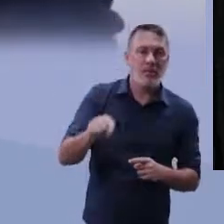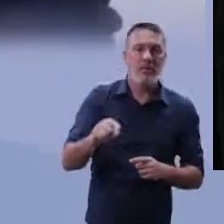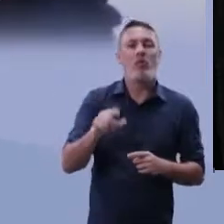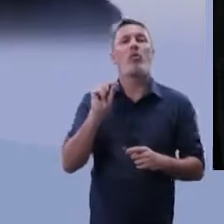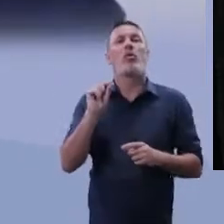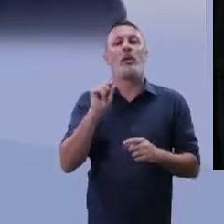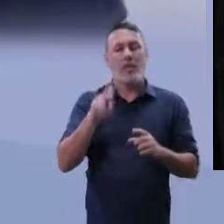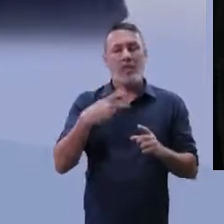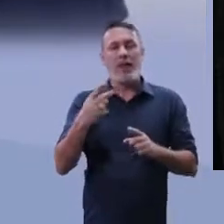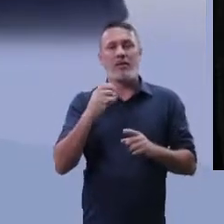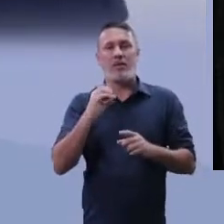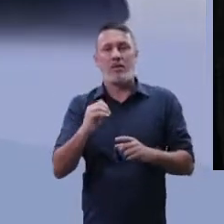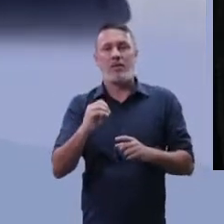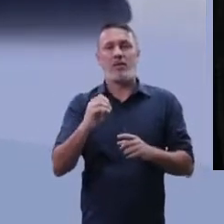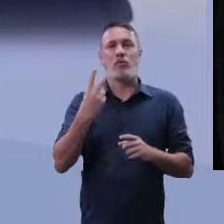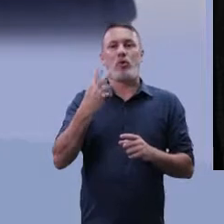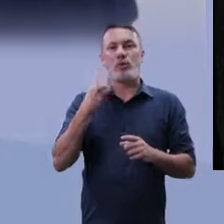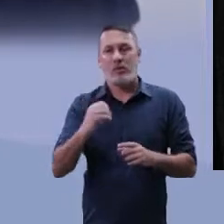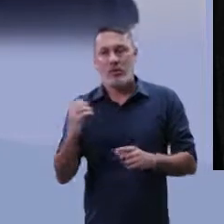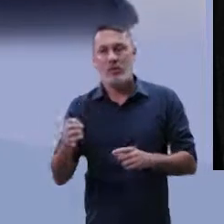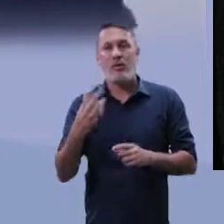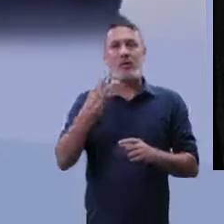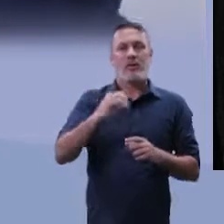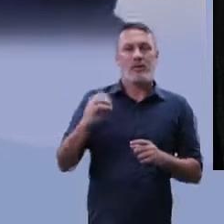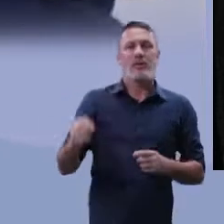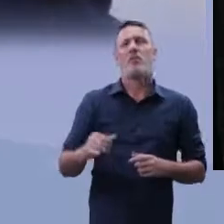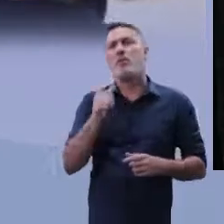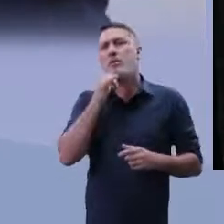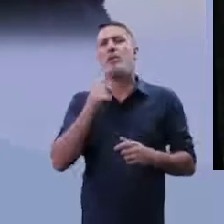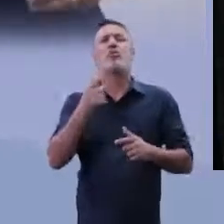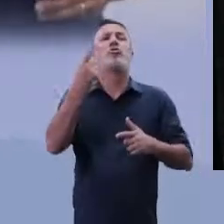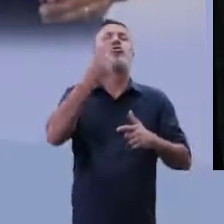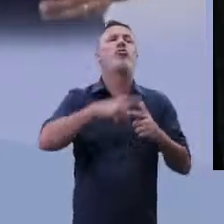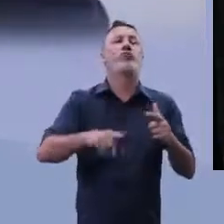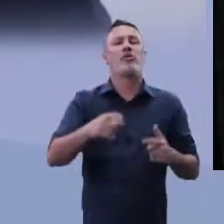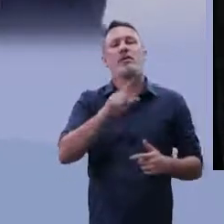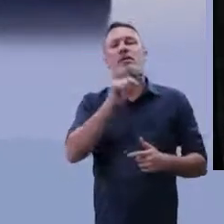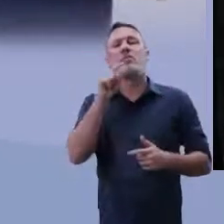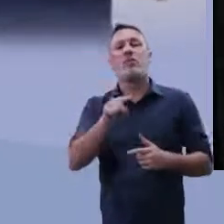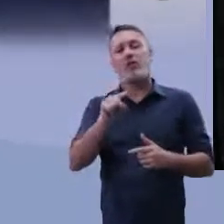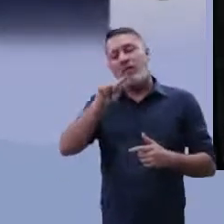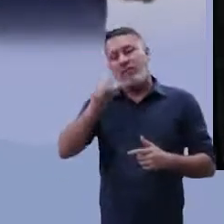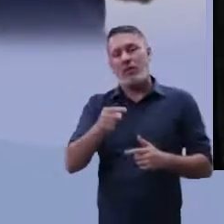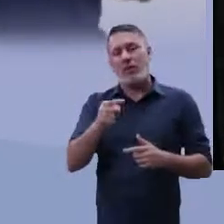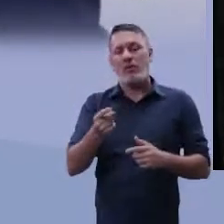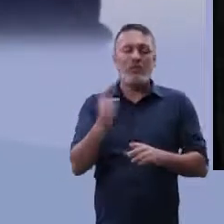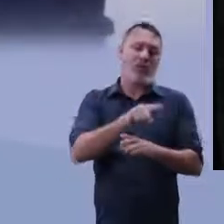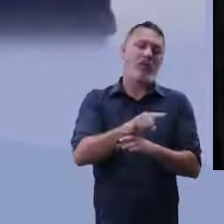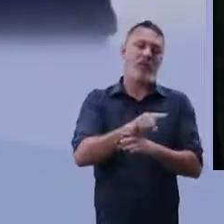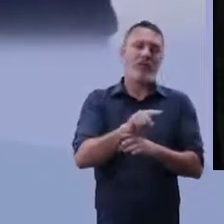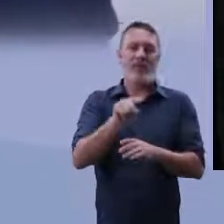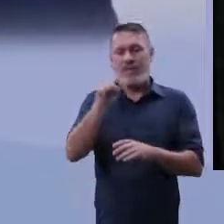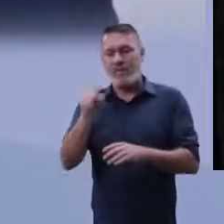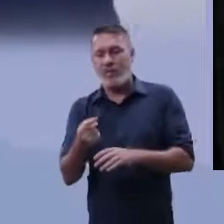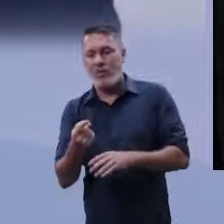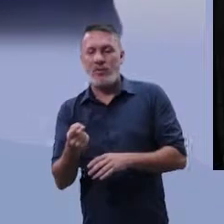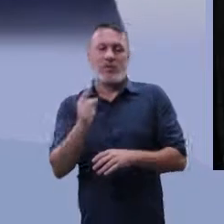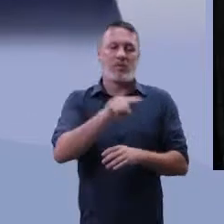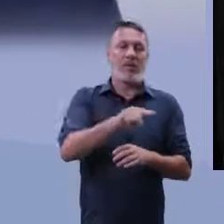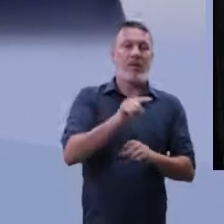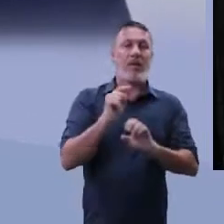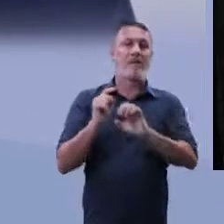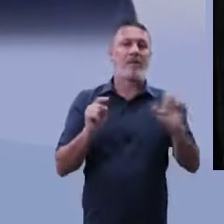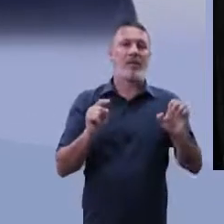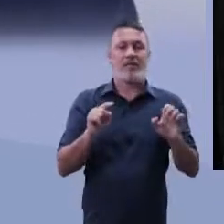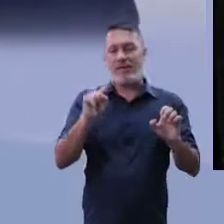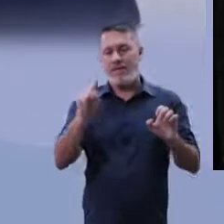100 mil? É acrescentar um zero, dois zeros ou três zeros. O que é dividir por 10, 100 mil? É a vírgula dar um pulinho para